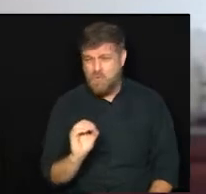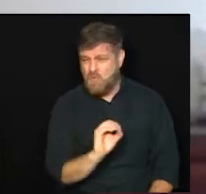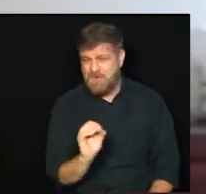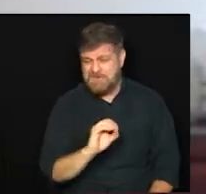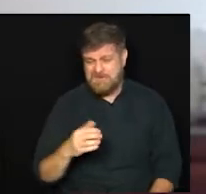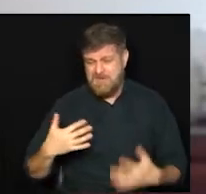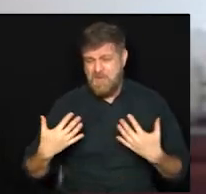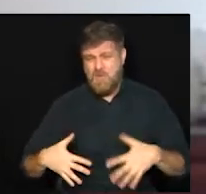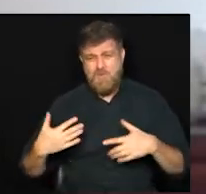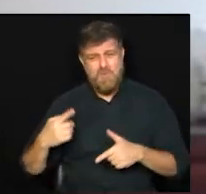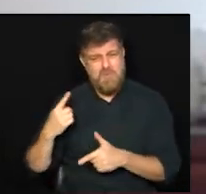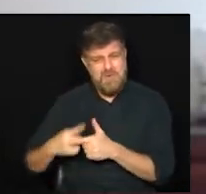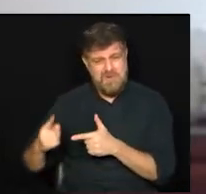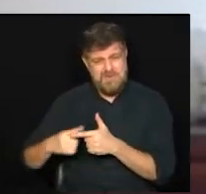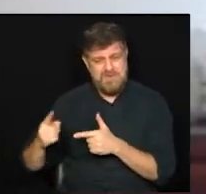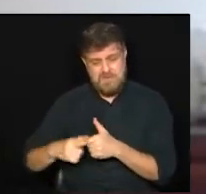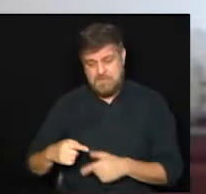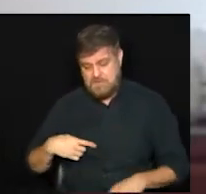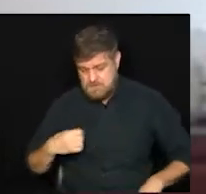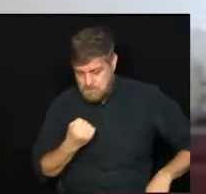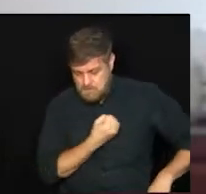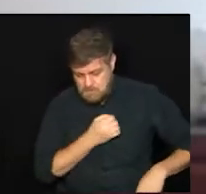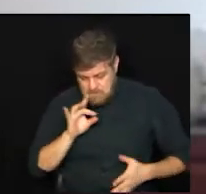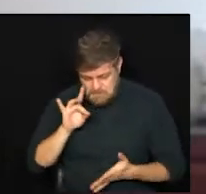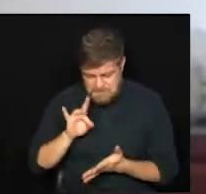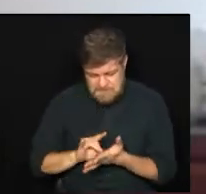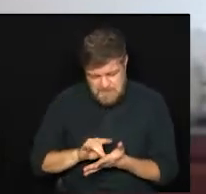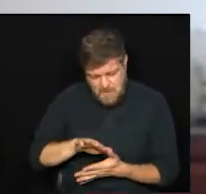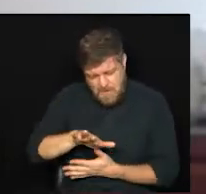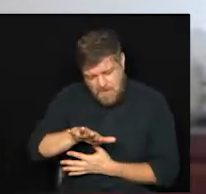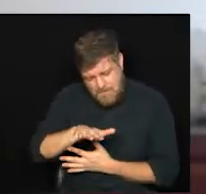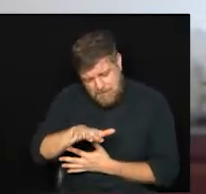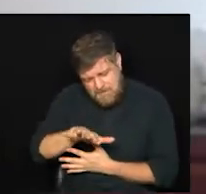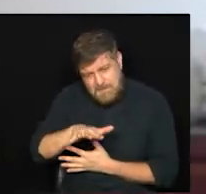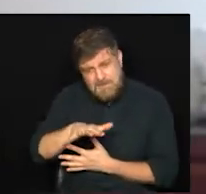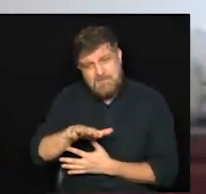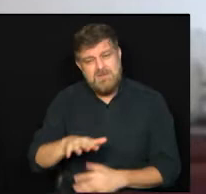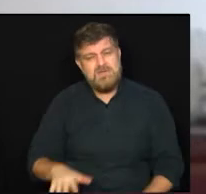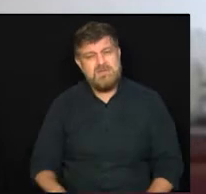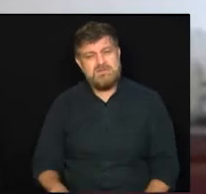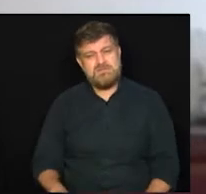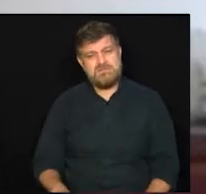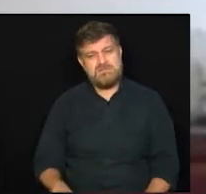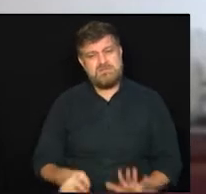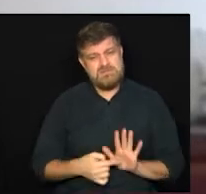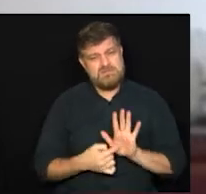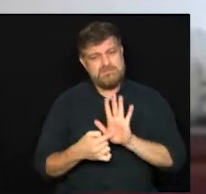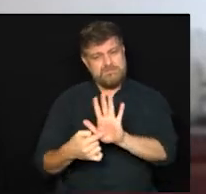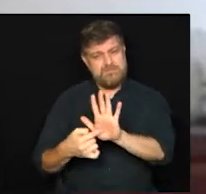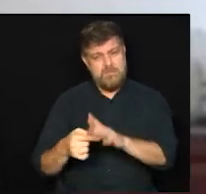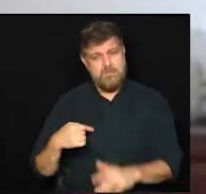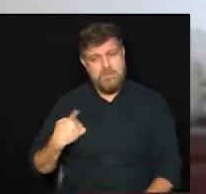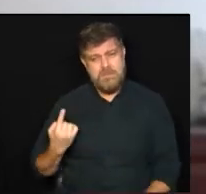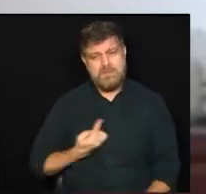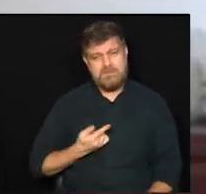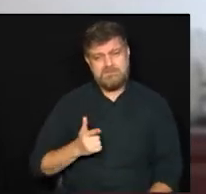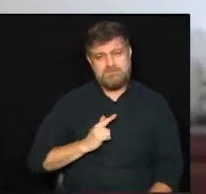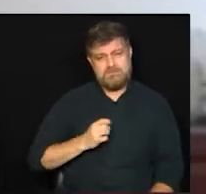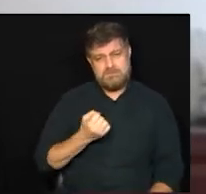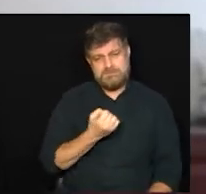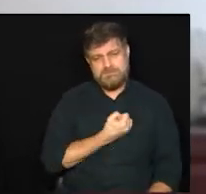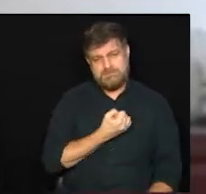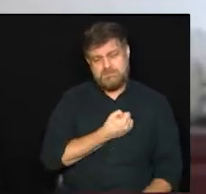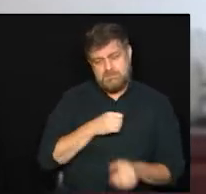grande, mas eu colocaria algo nessa ordem assim para a gente ficar